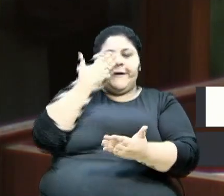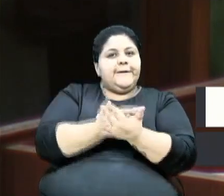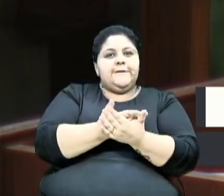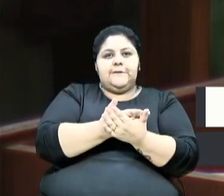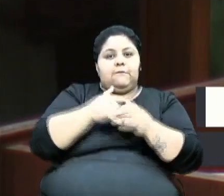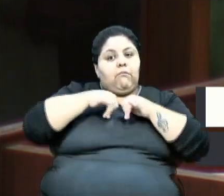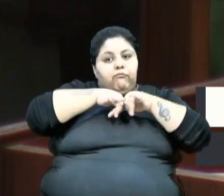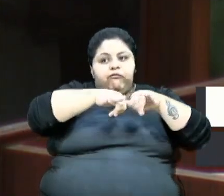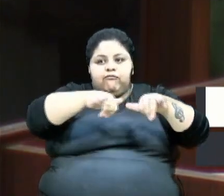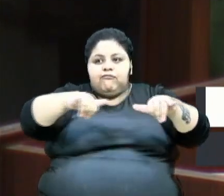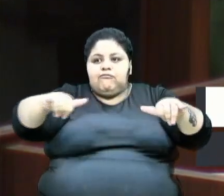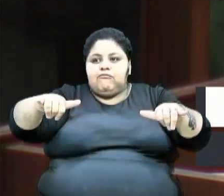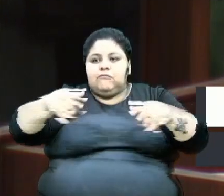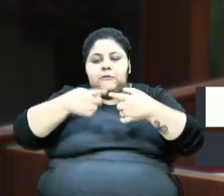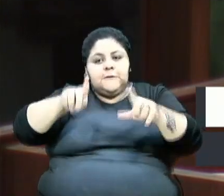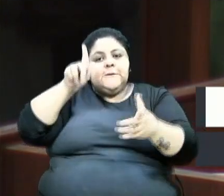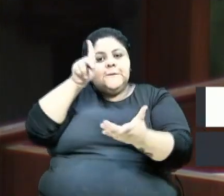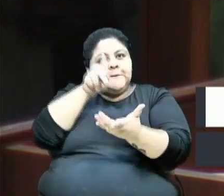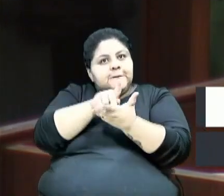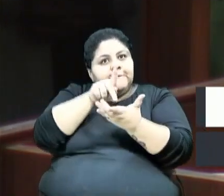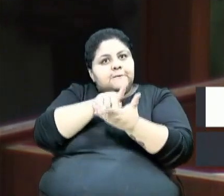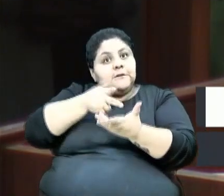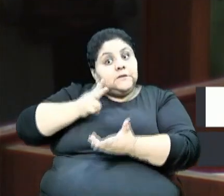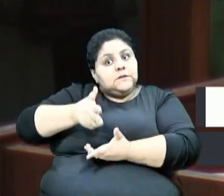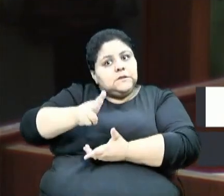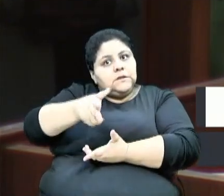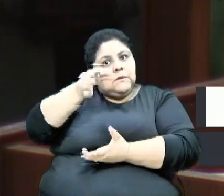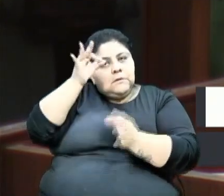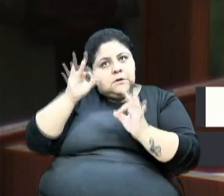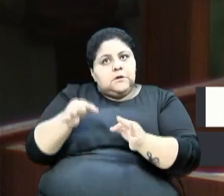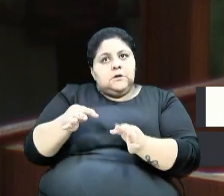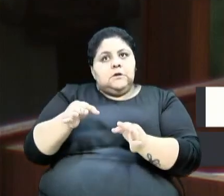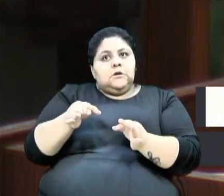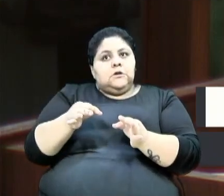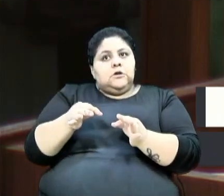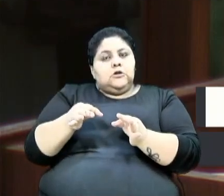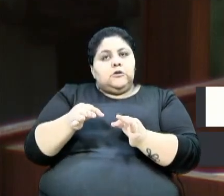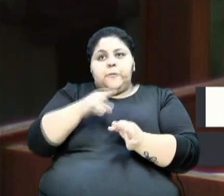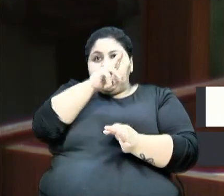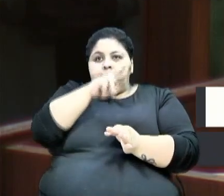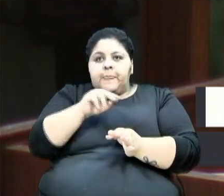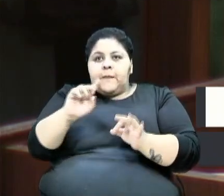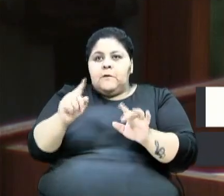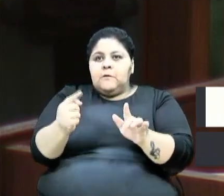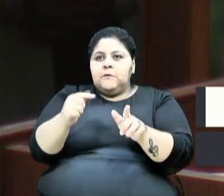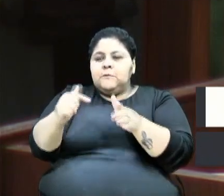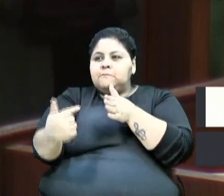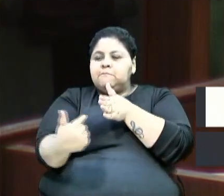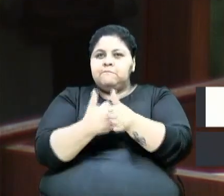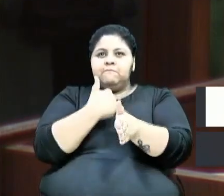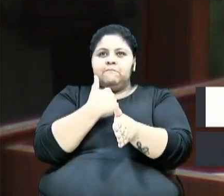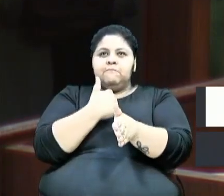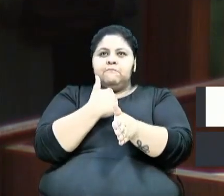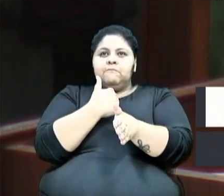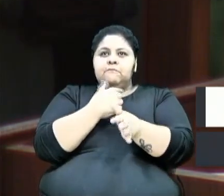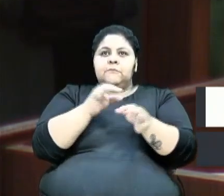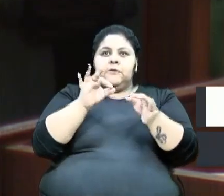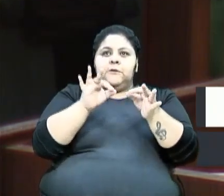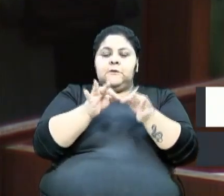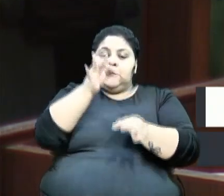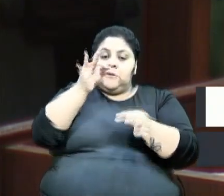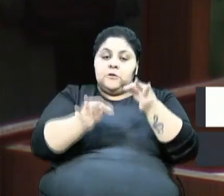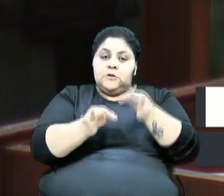Mas a verdade prevalece. Nunca fomos citados, processados ou condenados, e na justiça nossos processos contra quem